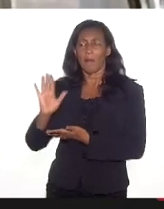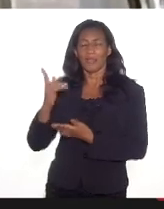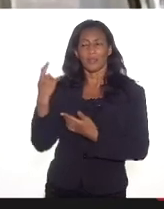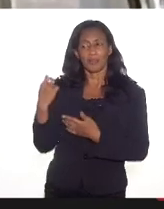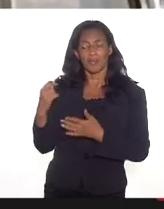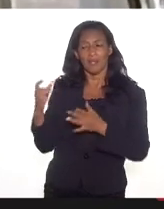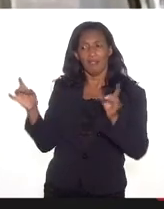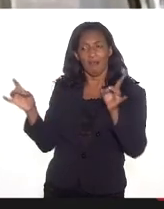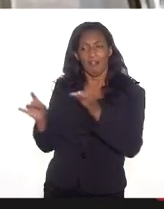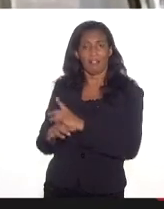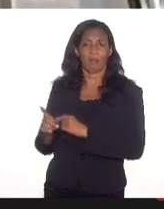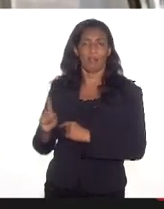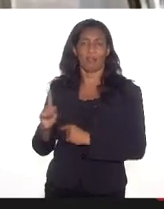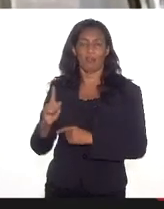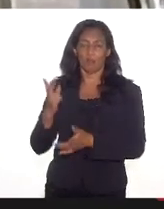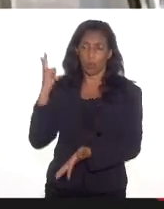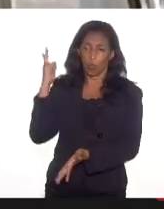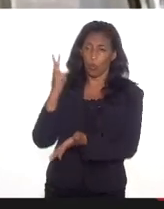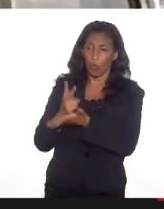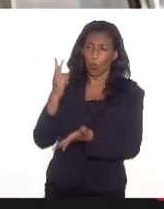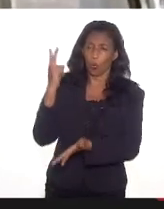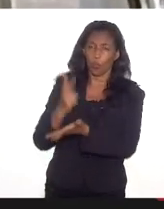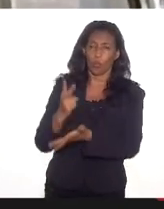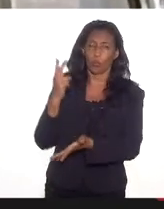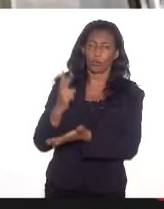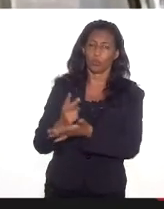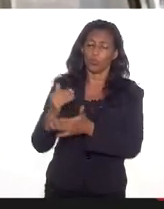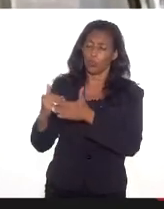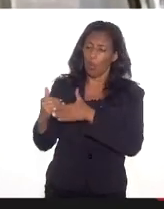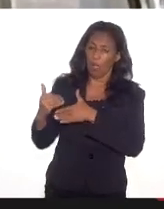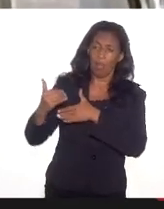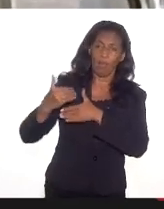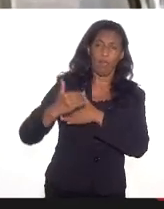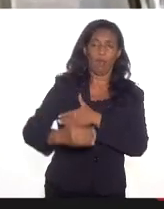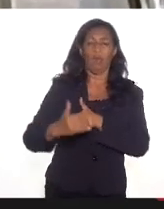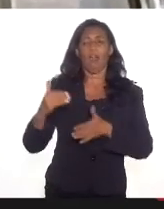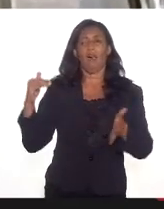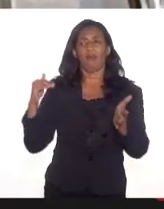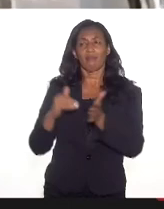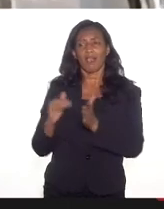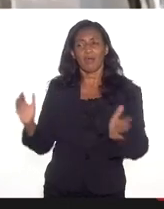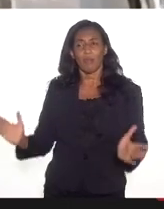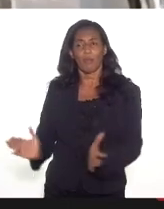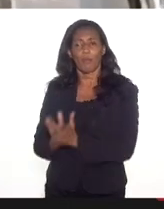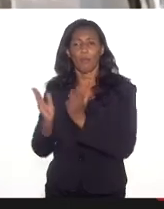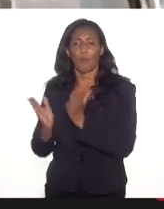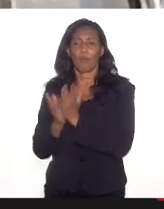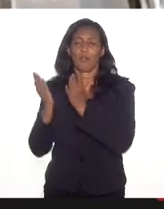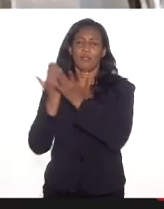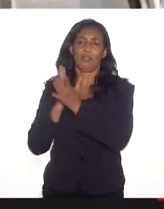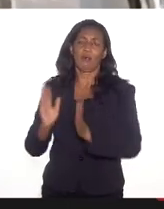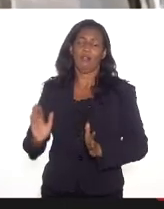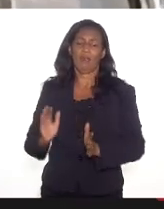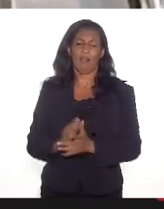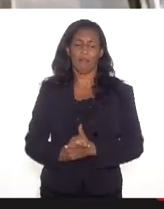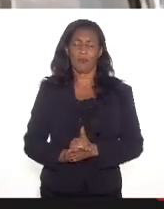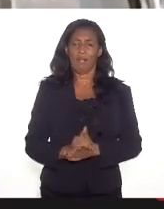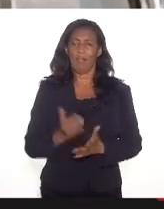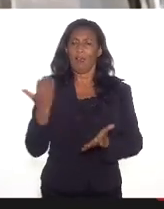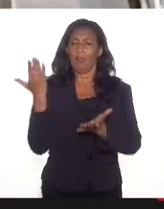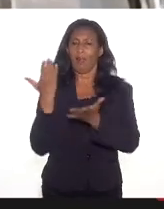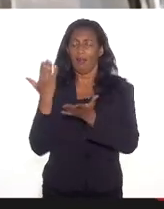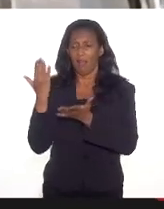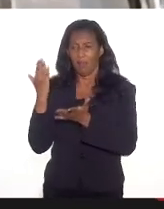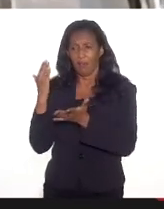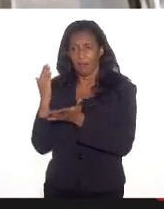duração e permanentes até que se erradique a pobreza extrema até que se erradique as iniquidades